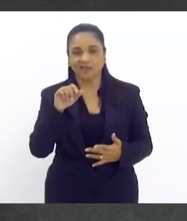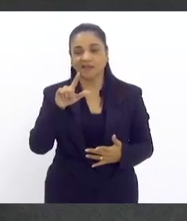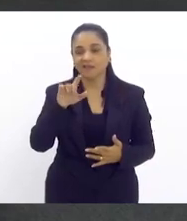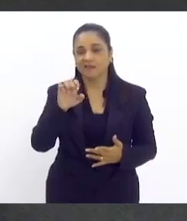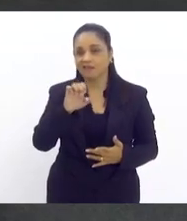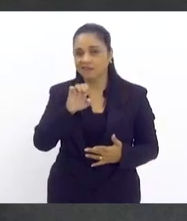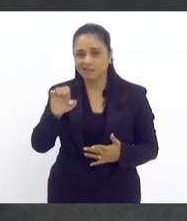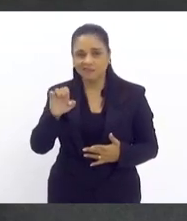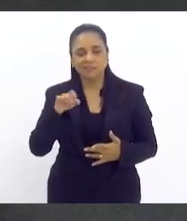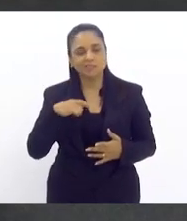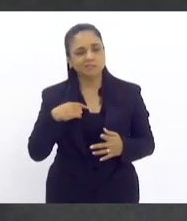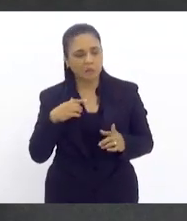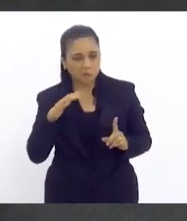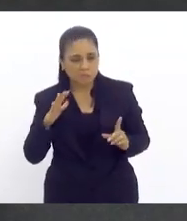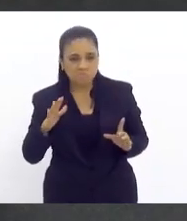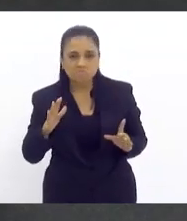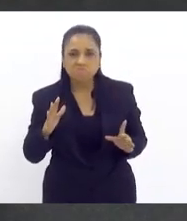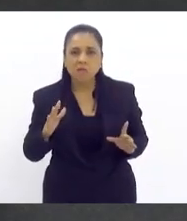criativa,